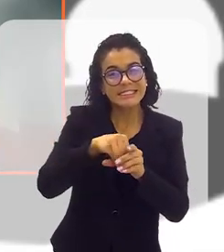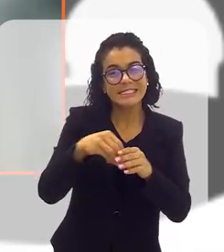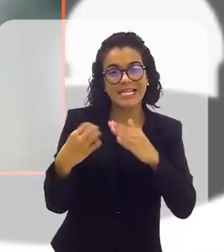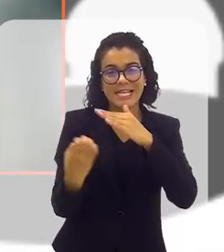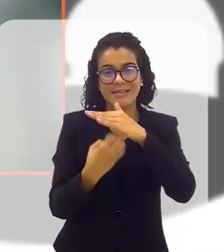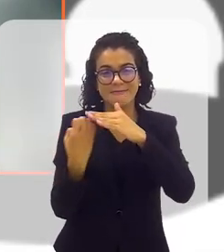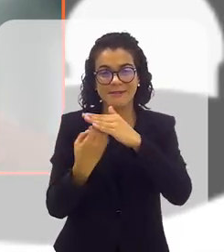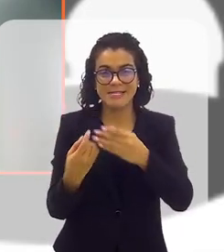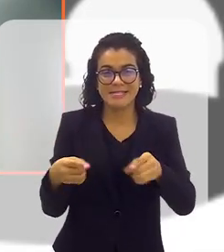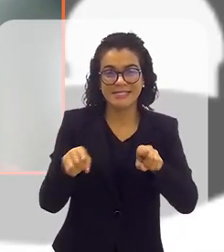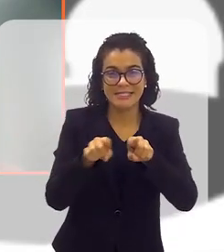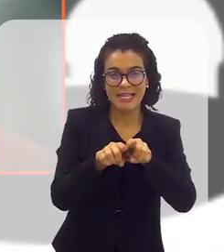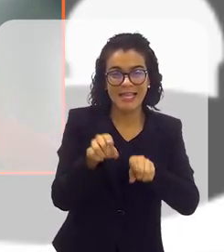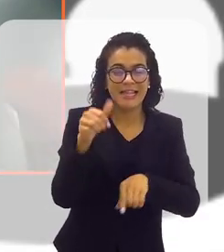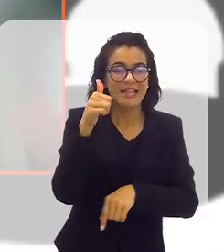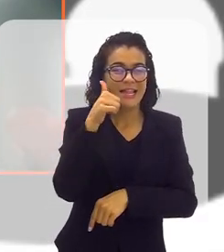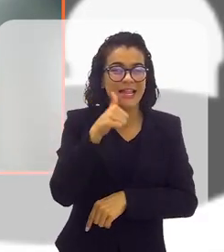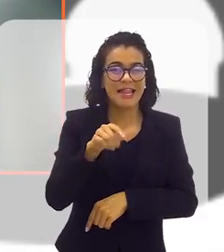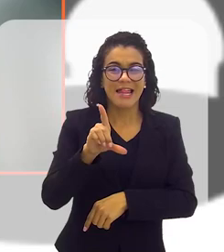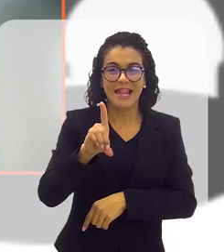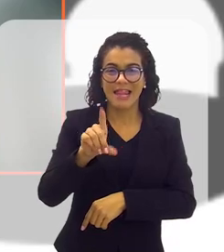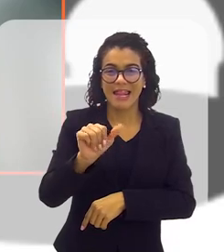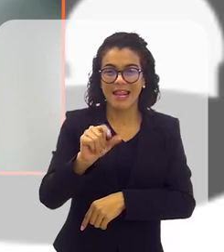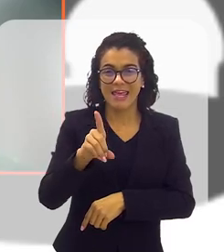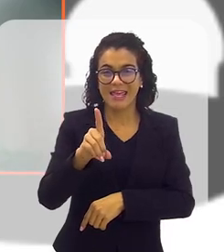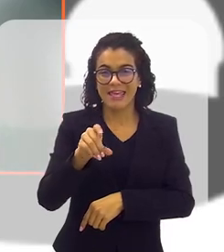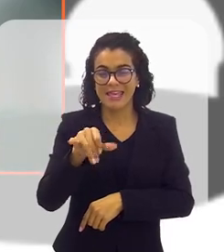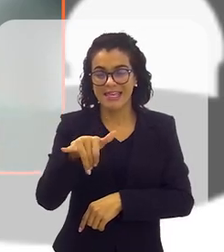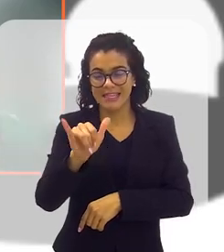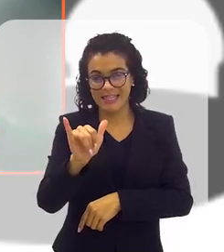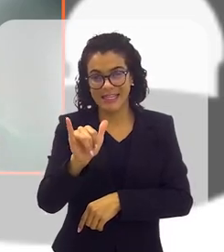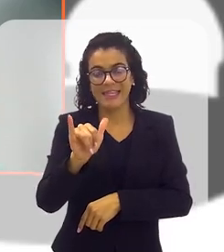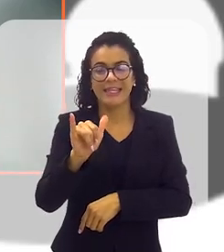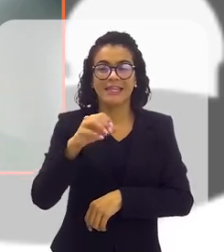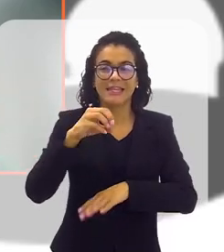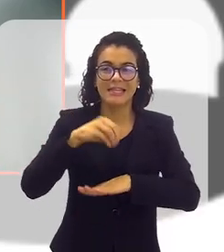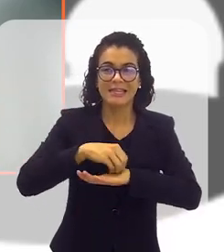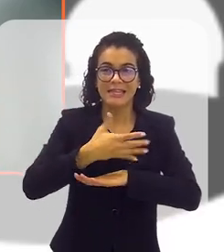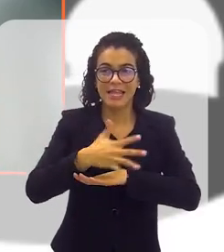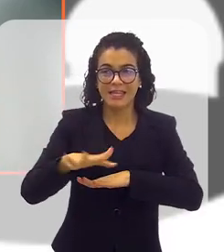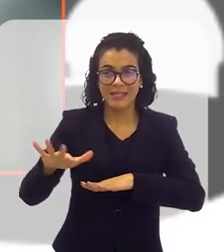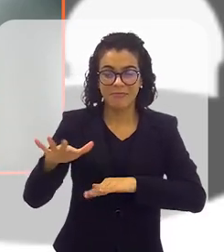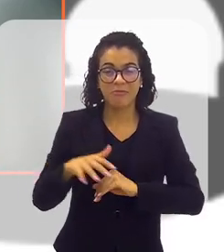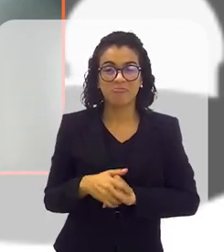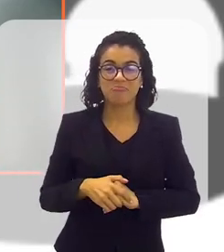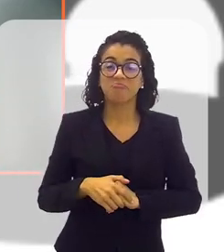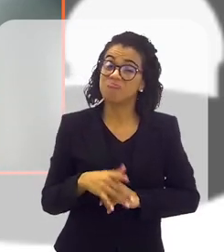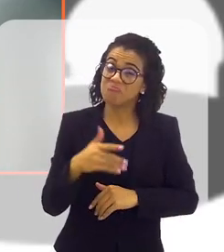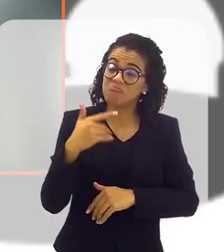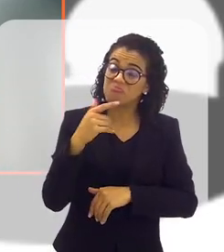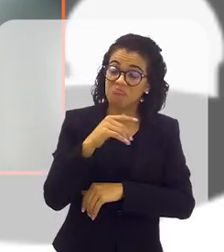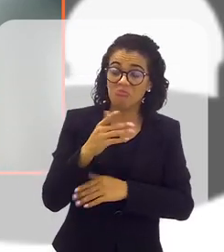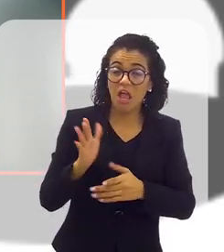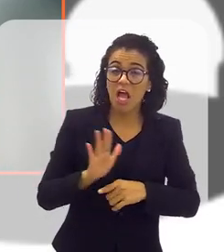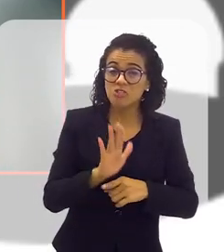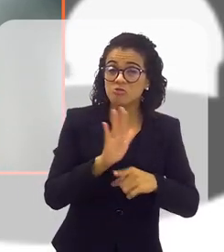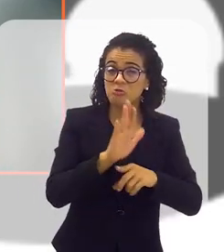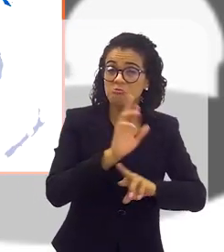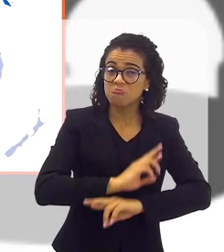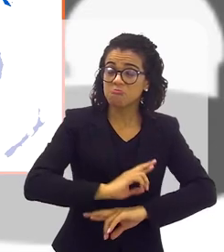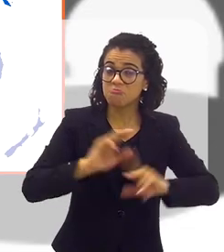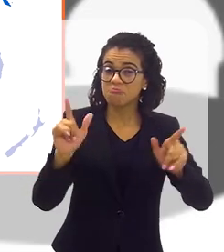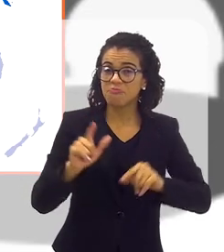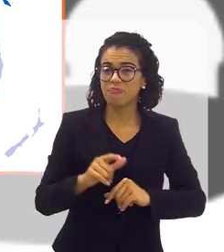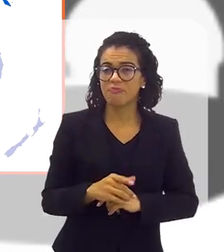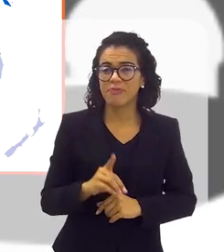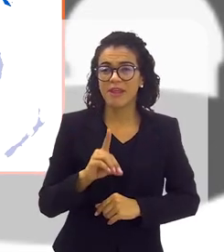Inserir essas empresas e parceiras do Lady Diamond junto aí com o crescimento e produtividade dessas mulheres tem feito toda a